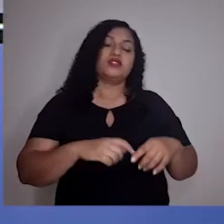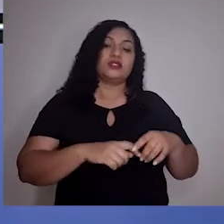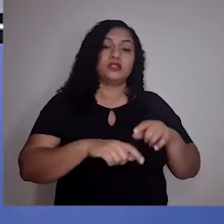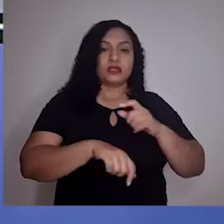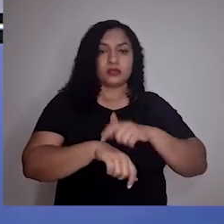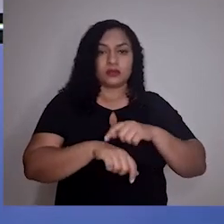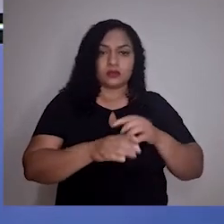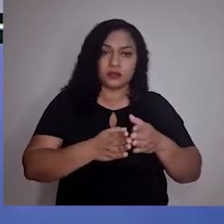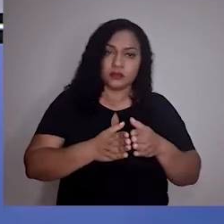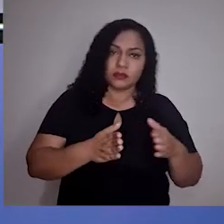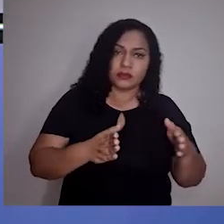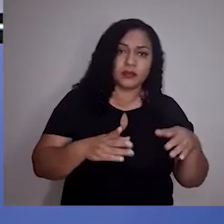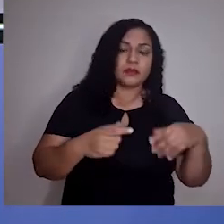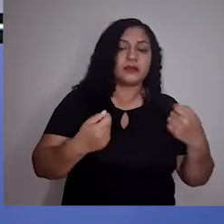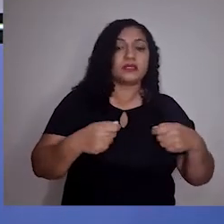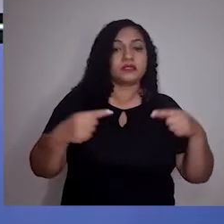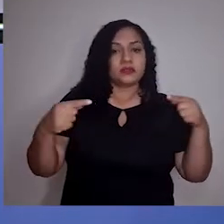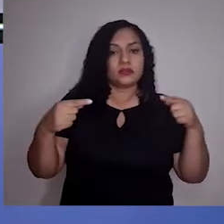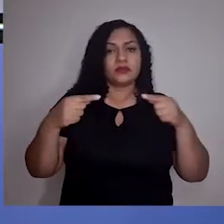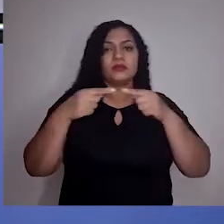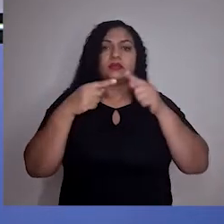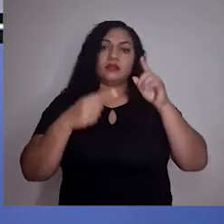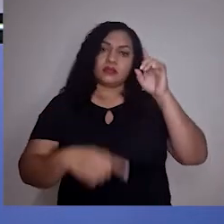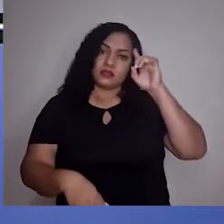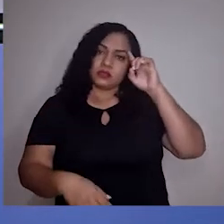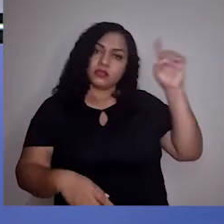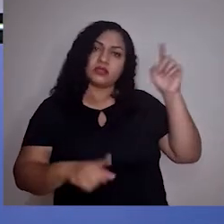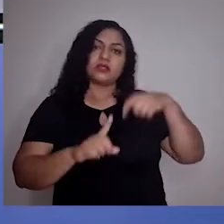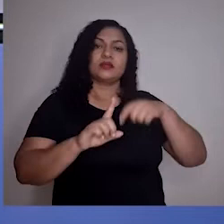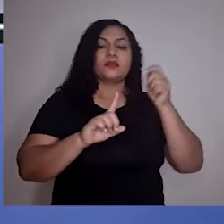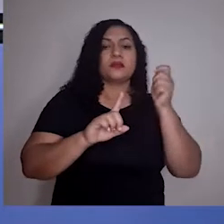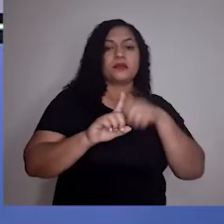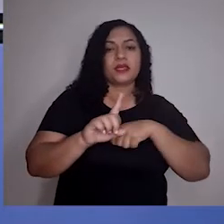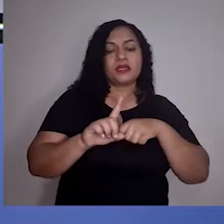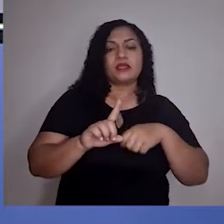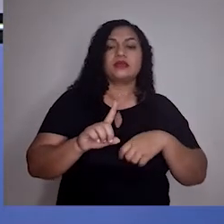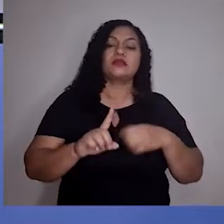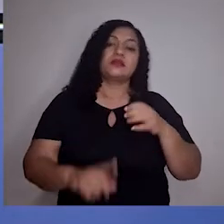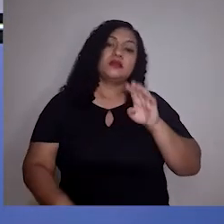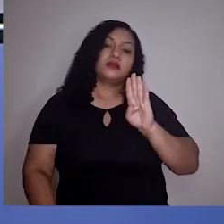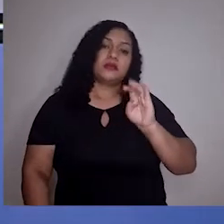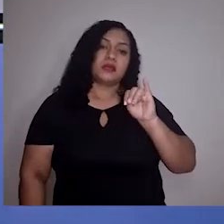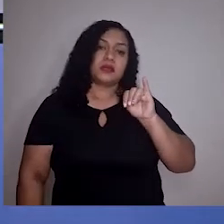medida de tempo. Sejam dias, meses, bimestre,